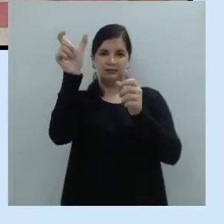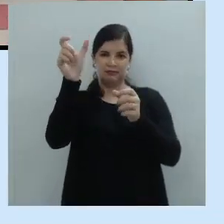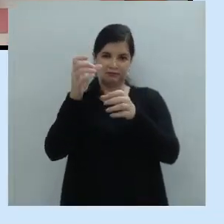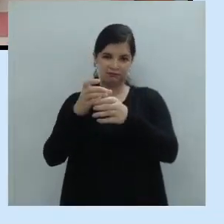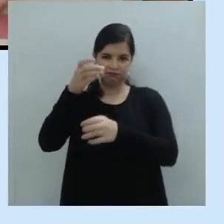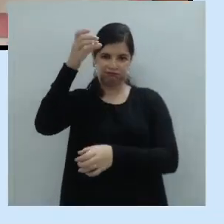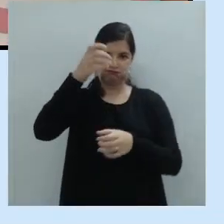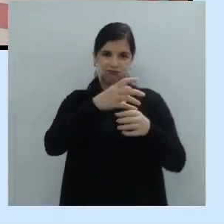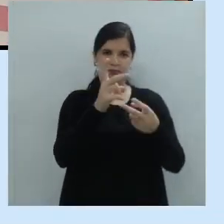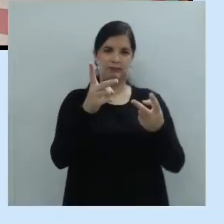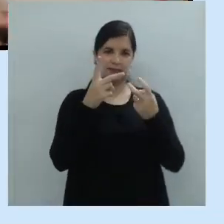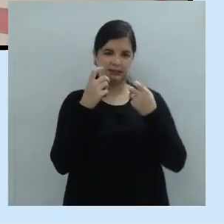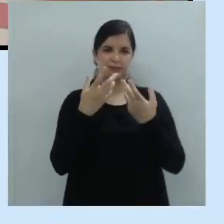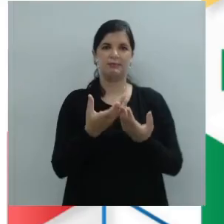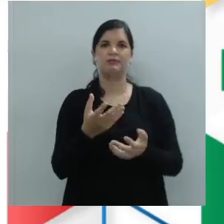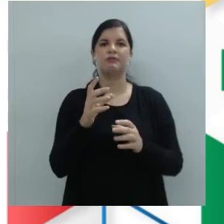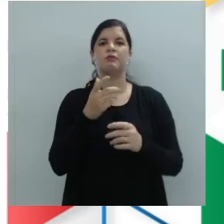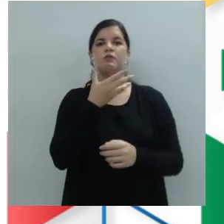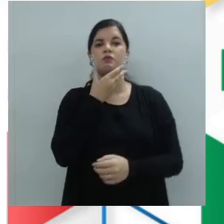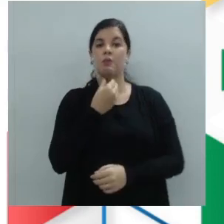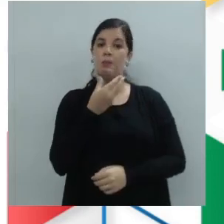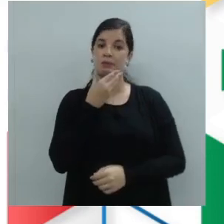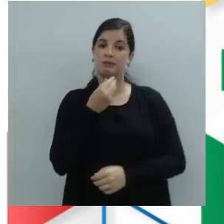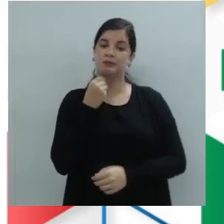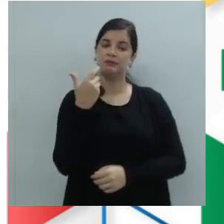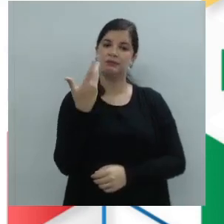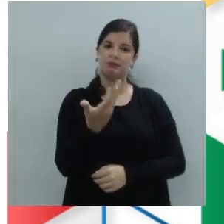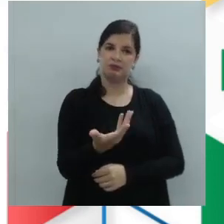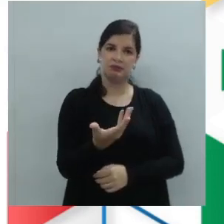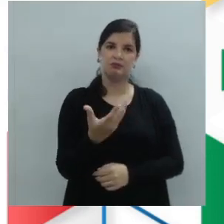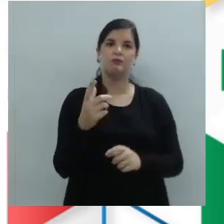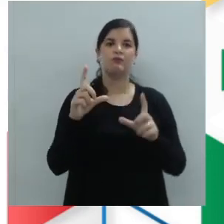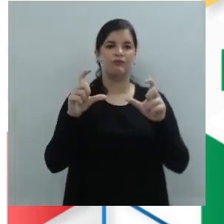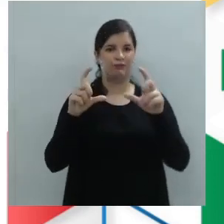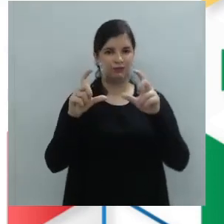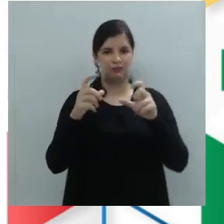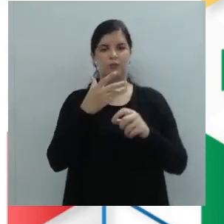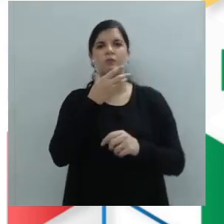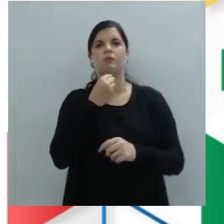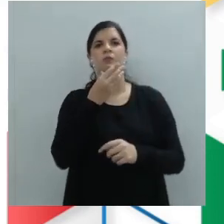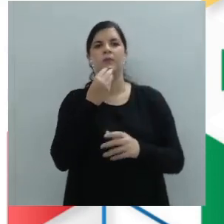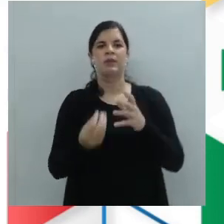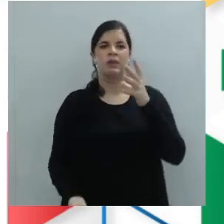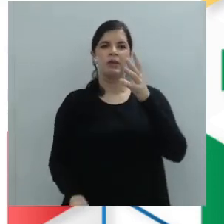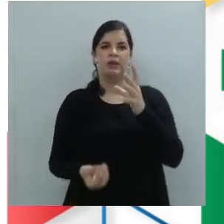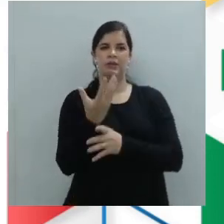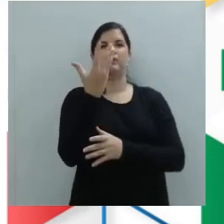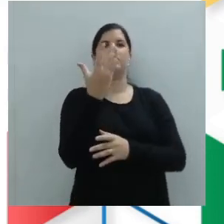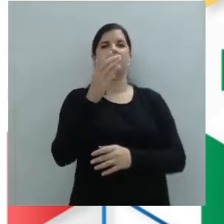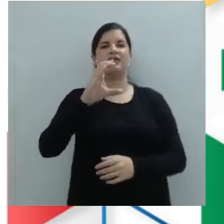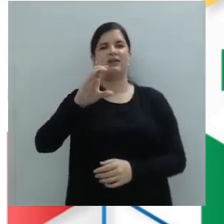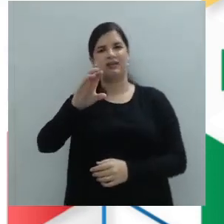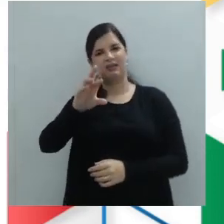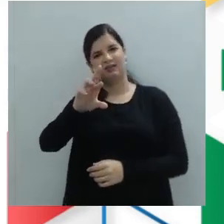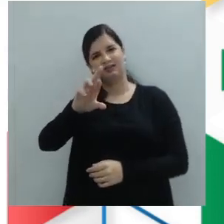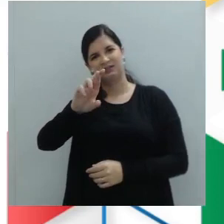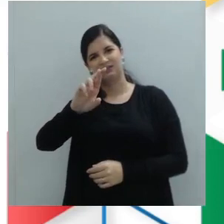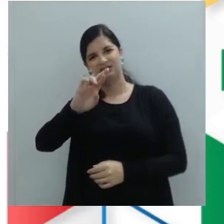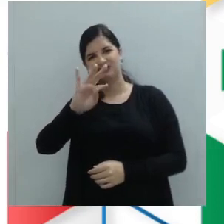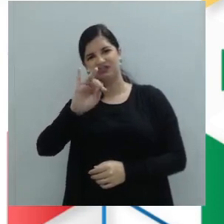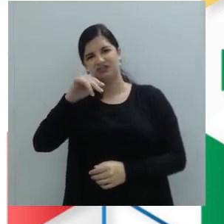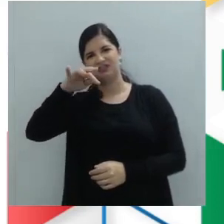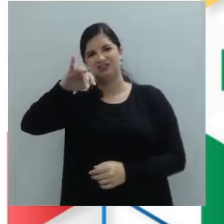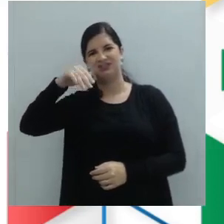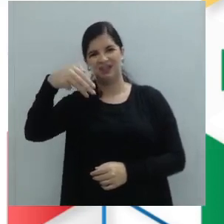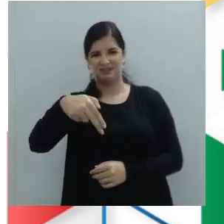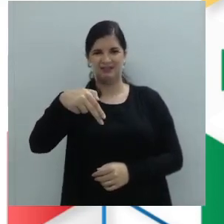Rosa Cruz. E aqui trago para vocês a foto do Christian Rosenkreuz.